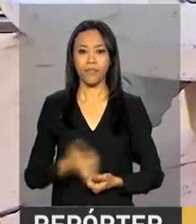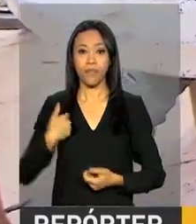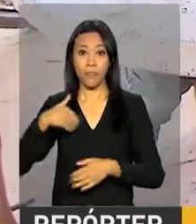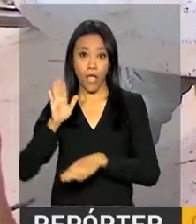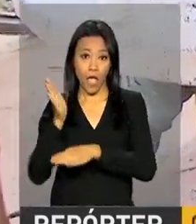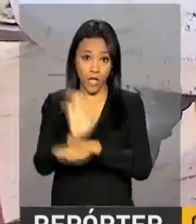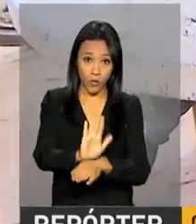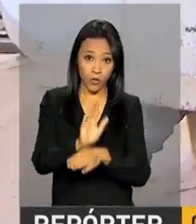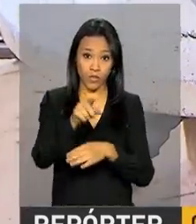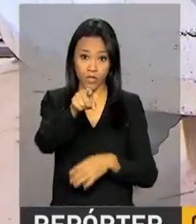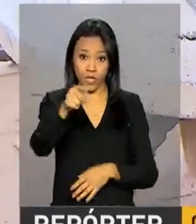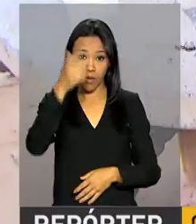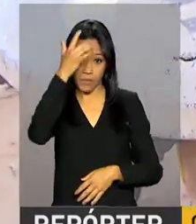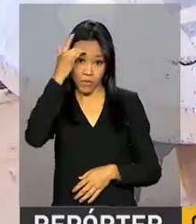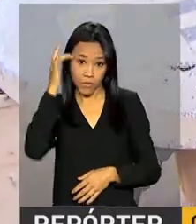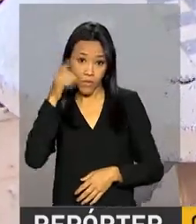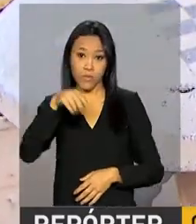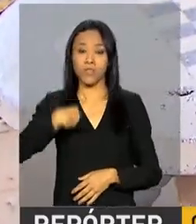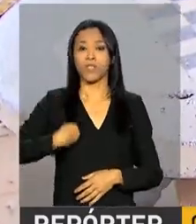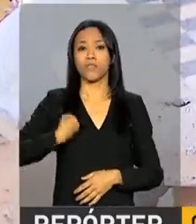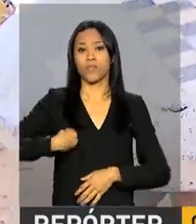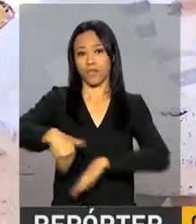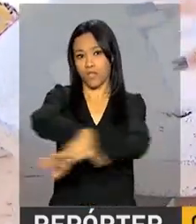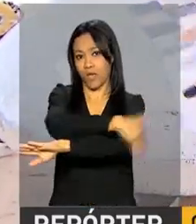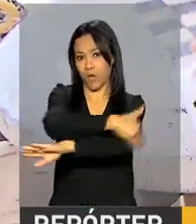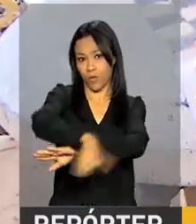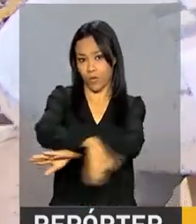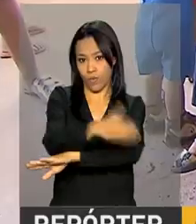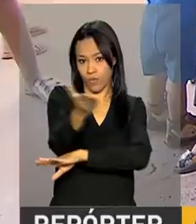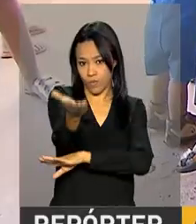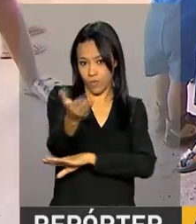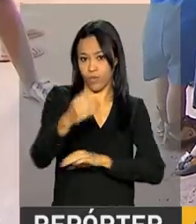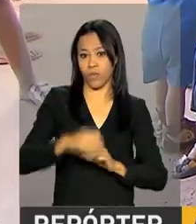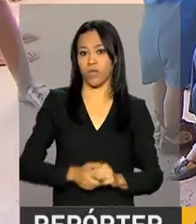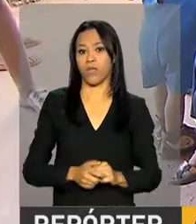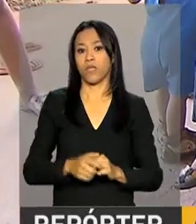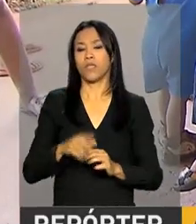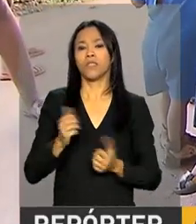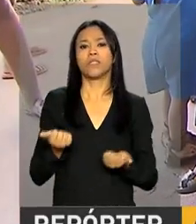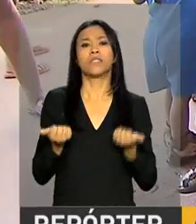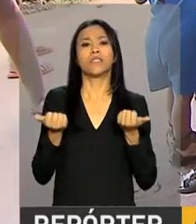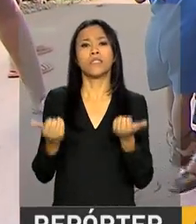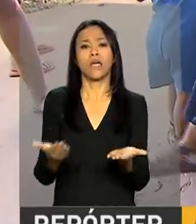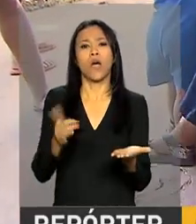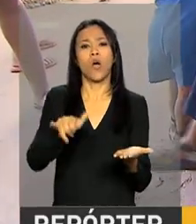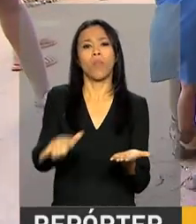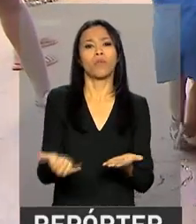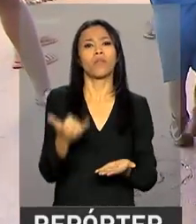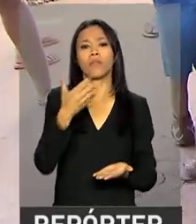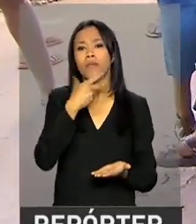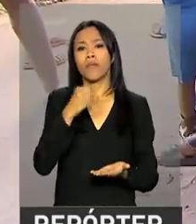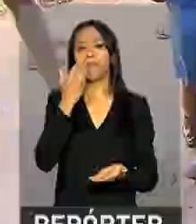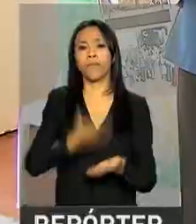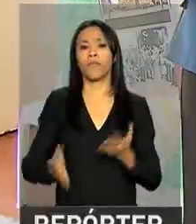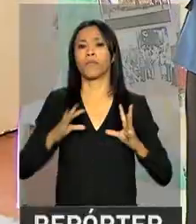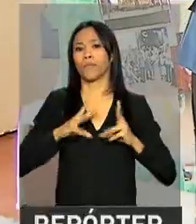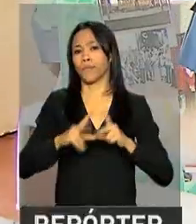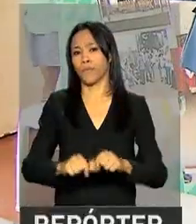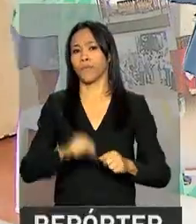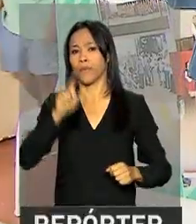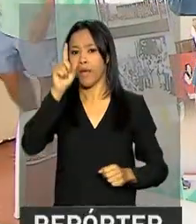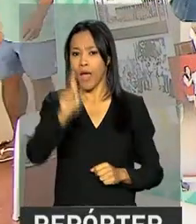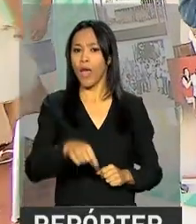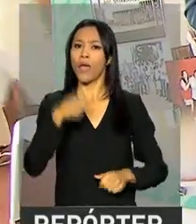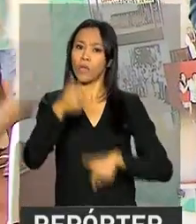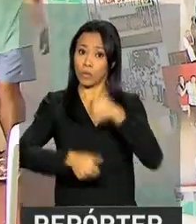Ajudar moradores em situação de rua a se reencontrar. Dar uma chance a quem perdeu tudo. Esse